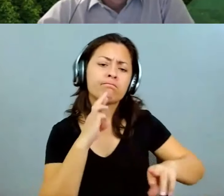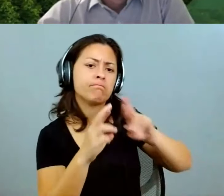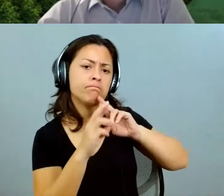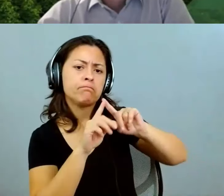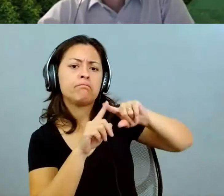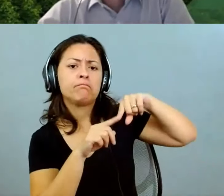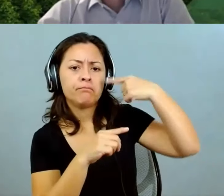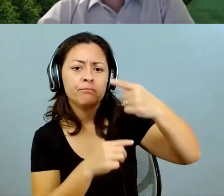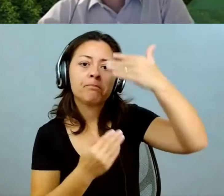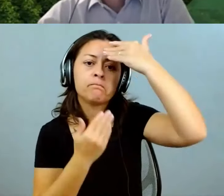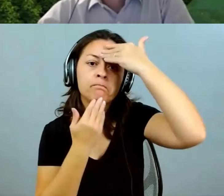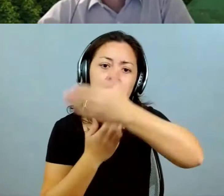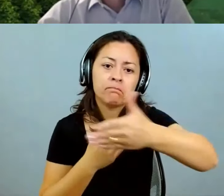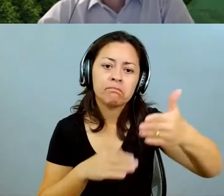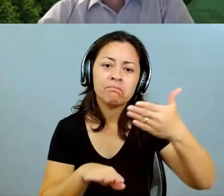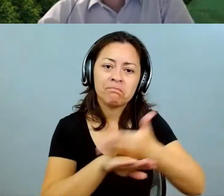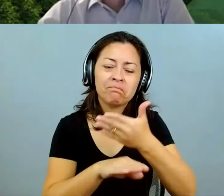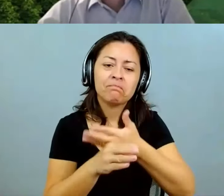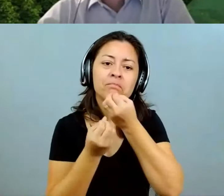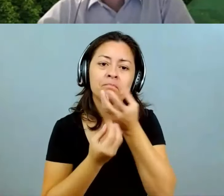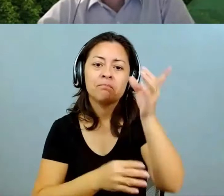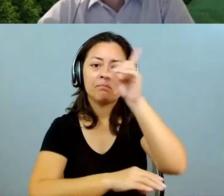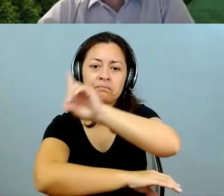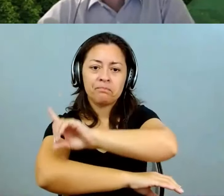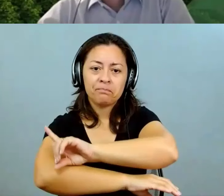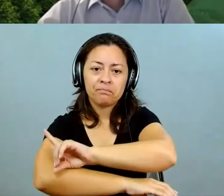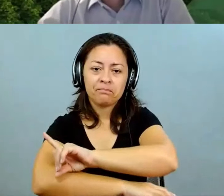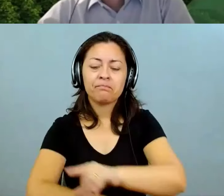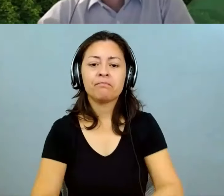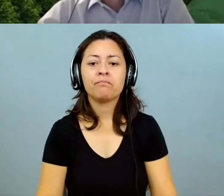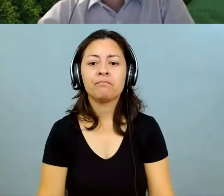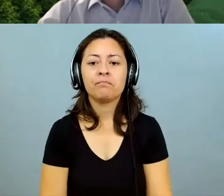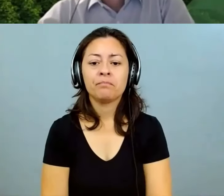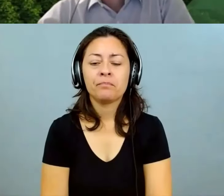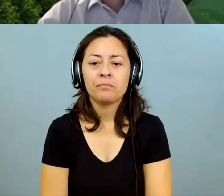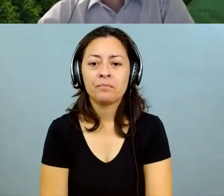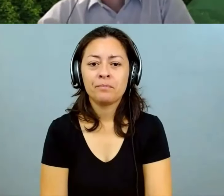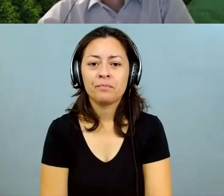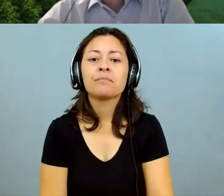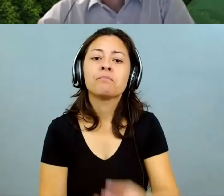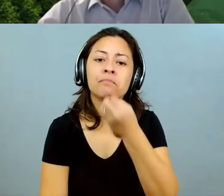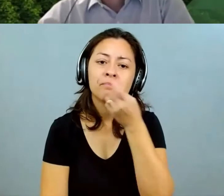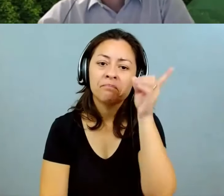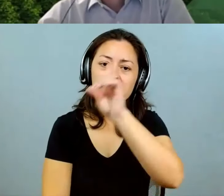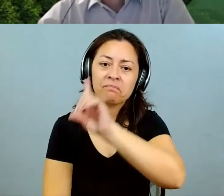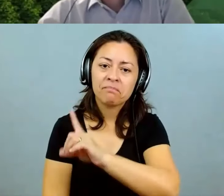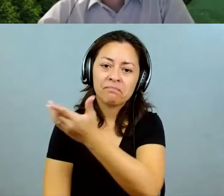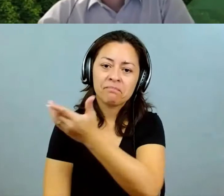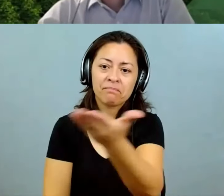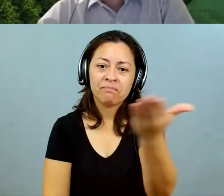obrigado aos participantes e tenham um bom dia bom dia a todos